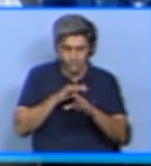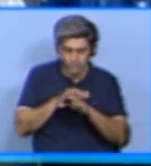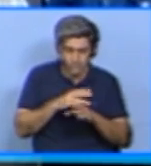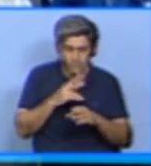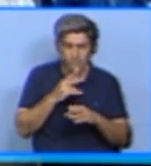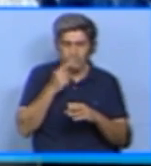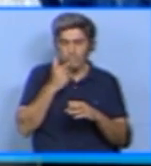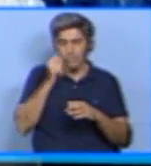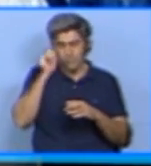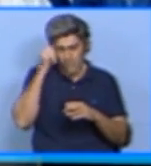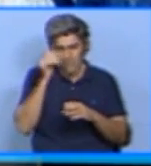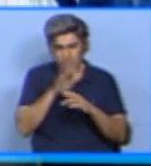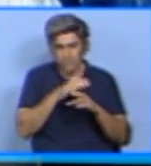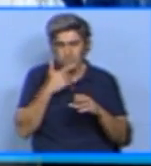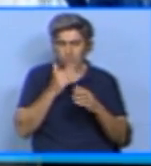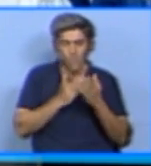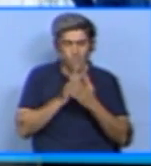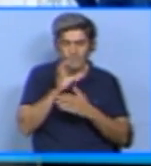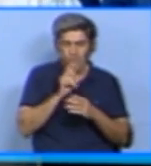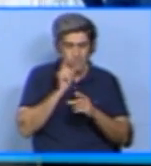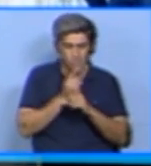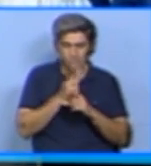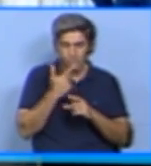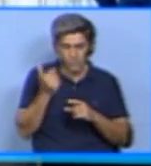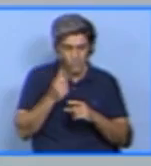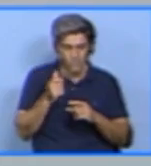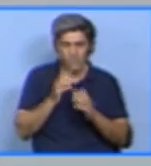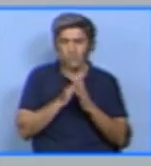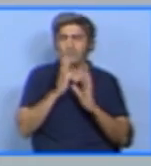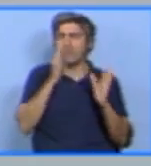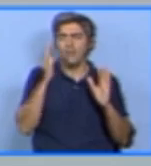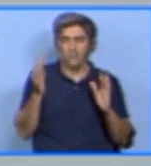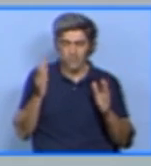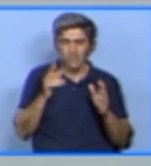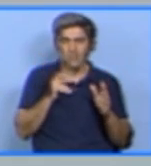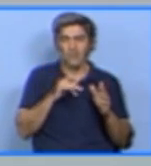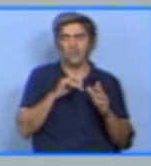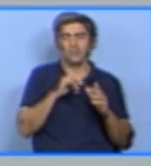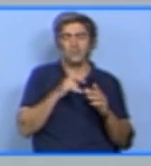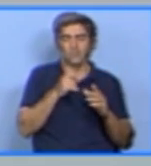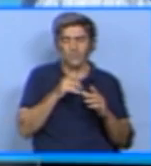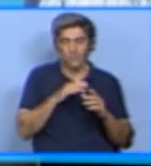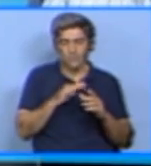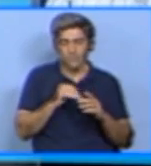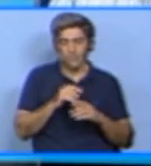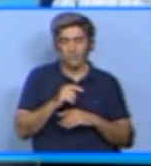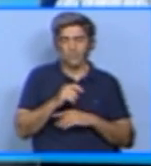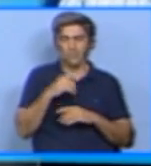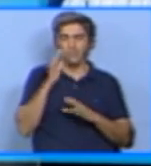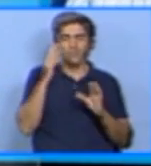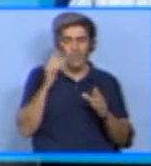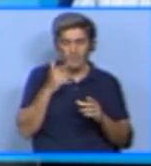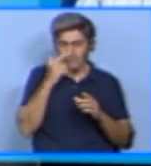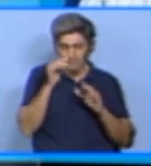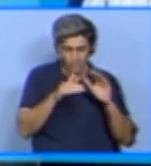está agora a mostrar que não podemos continuar da mesma maneira. Onde é que Deus estava? Em Auschwitz, não é? A velha pergunta. Onde é que estava? A